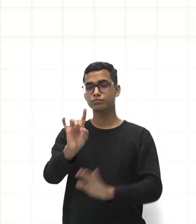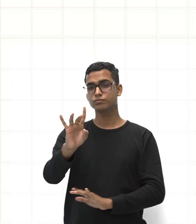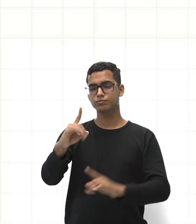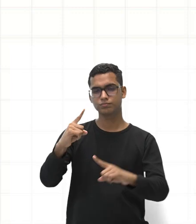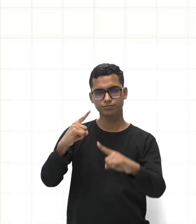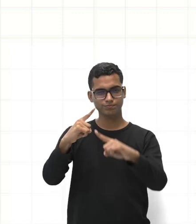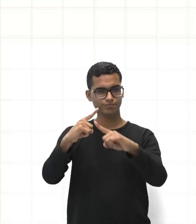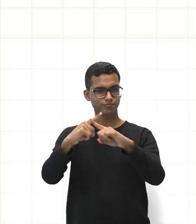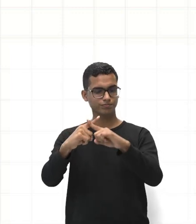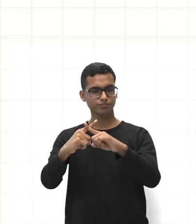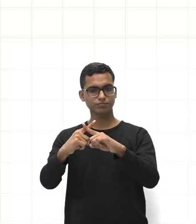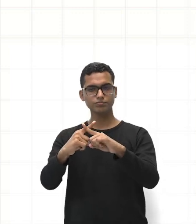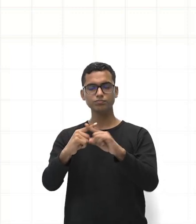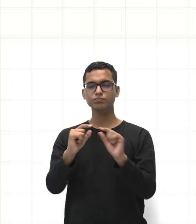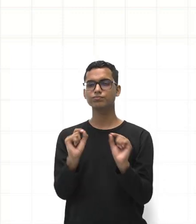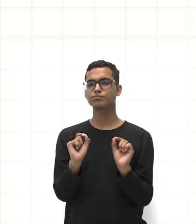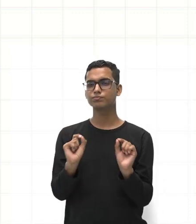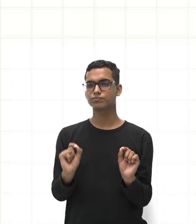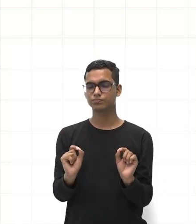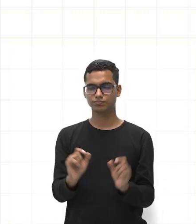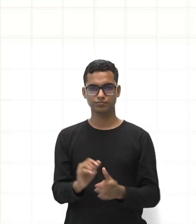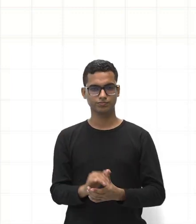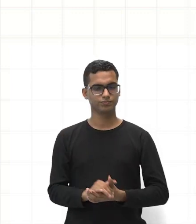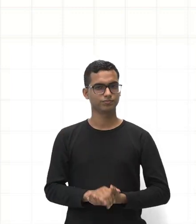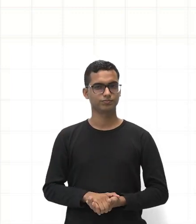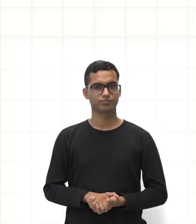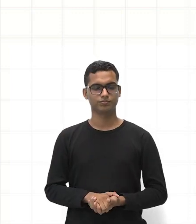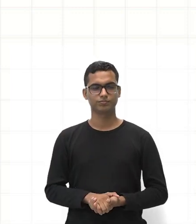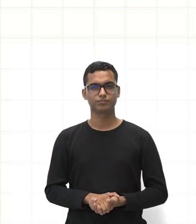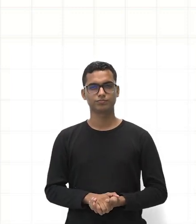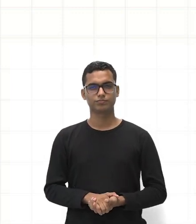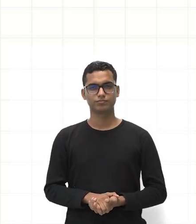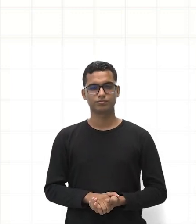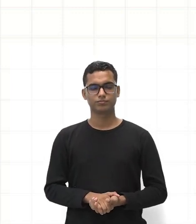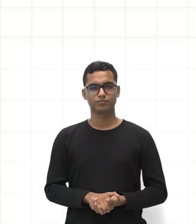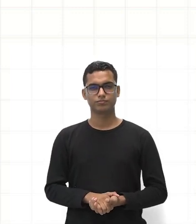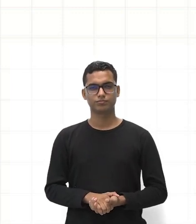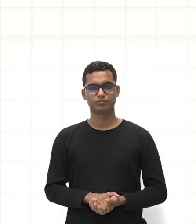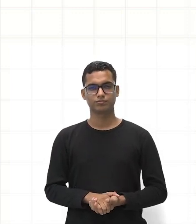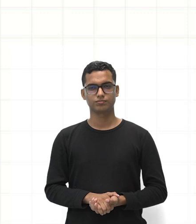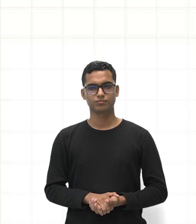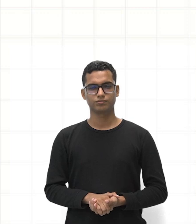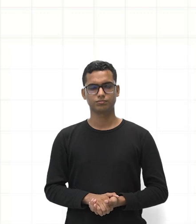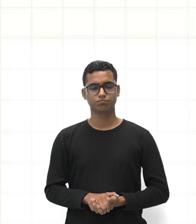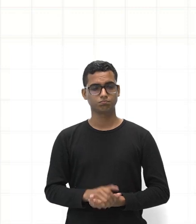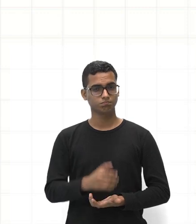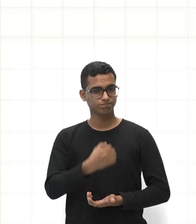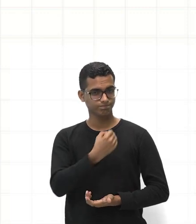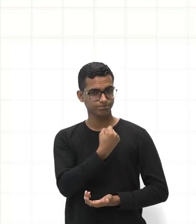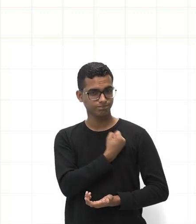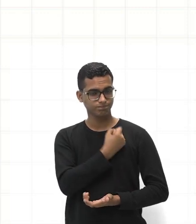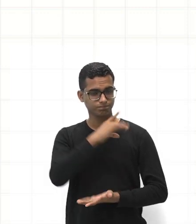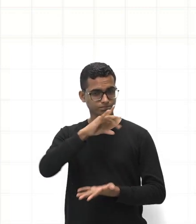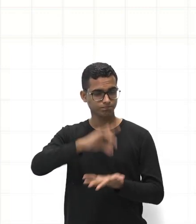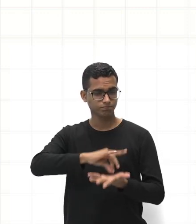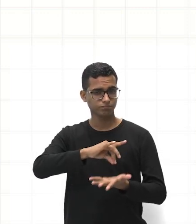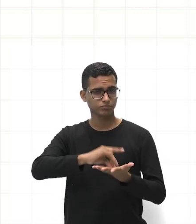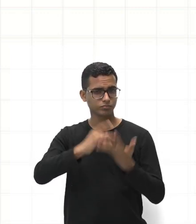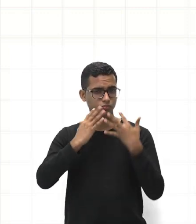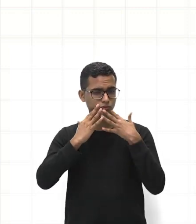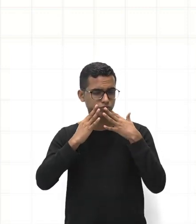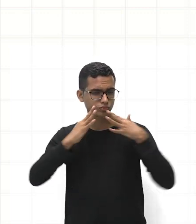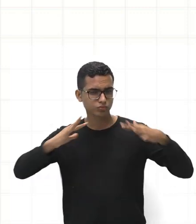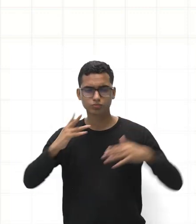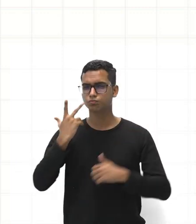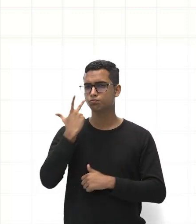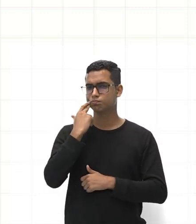somente levando em consideração aí como se nós tivéssemos uma multiplicação de um número natural, tá legal? Então a gente vai fazer aí, ó. Vamos ficar